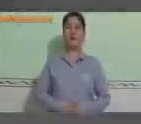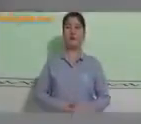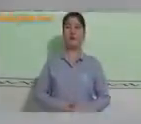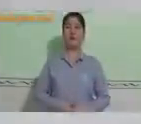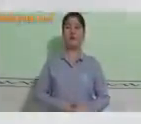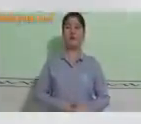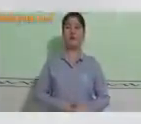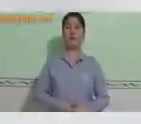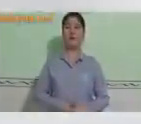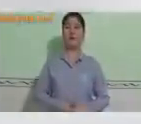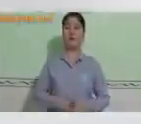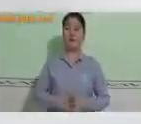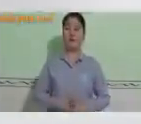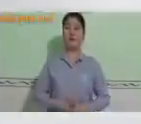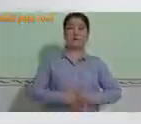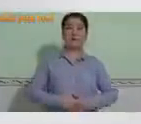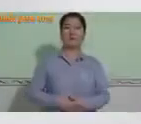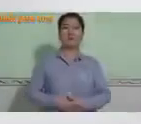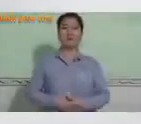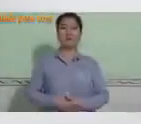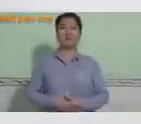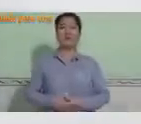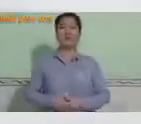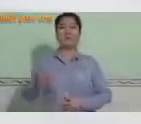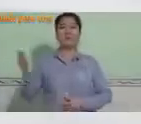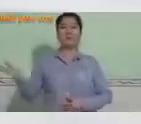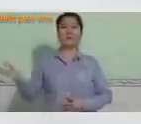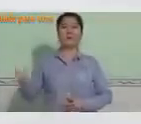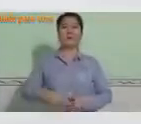olhos de forma rápida, com baixo custo.